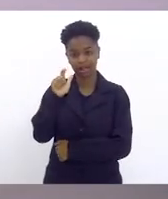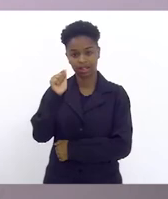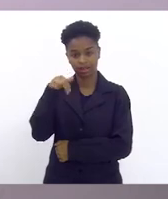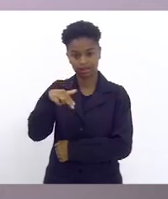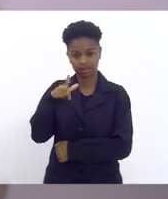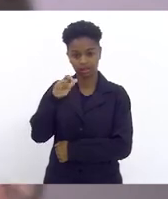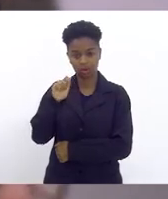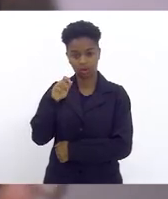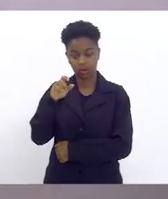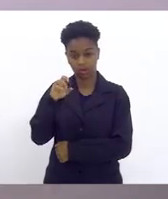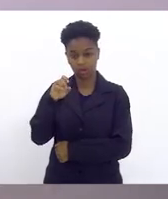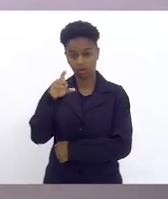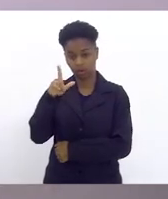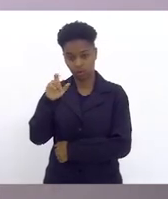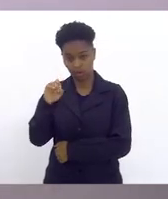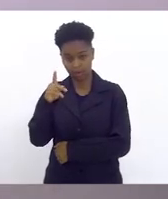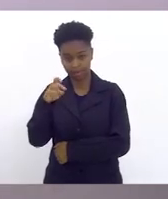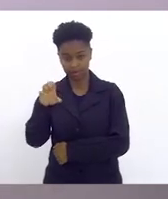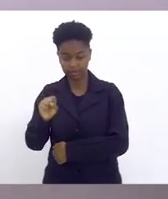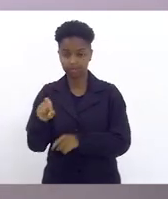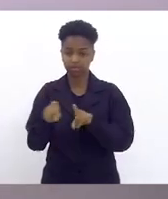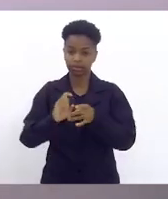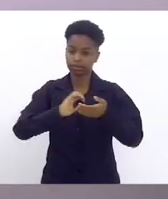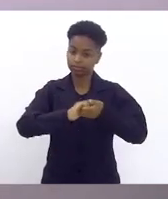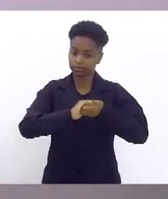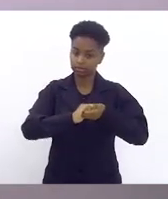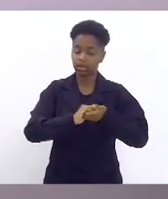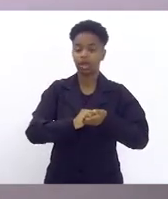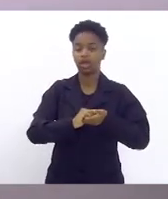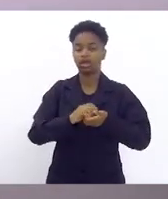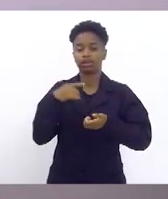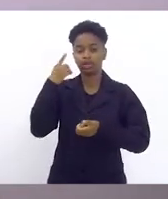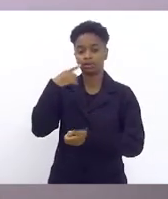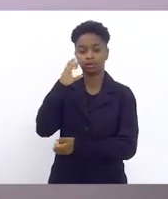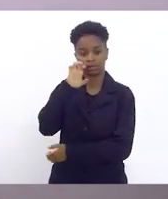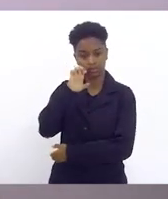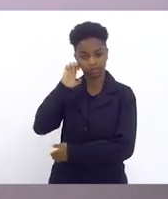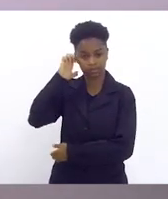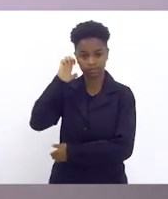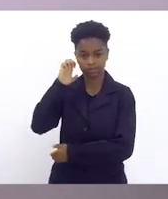Lopes e também saudar aqui a nossa queridíssima deputada Érica